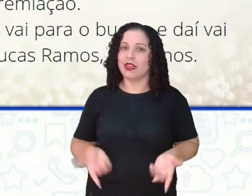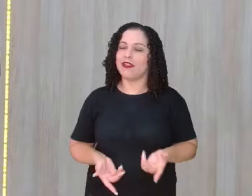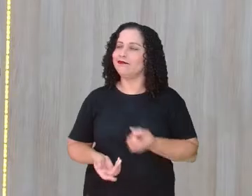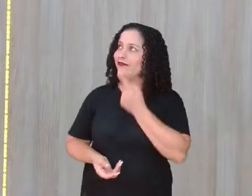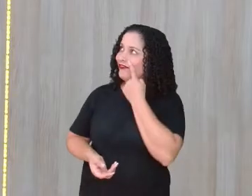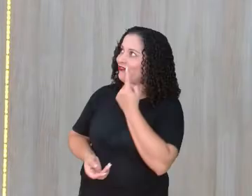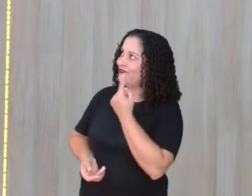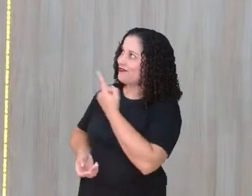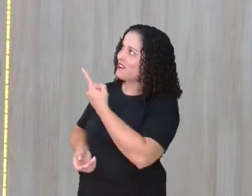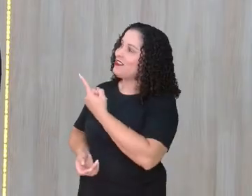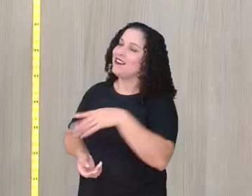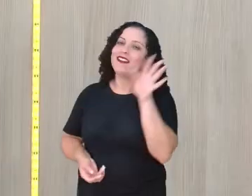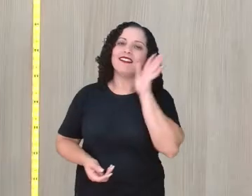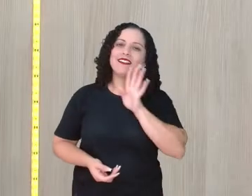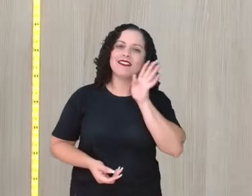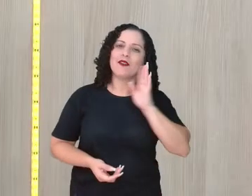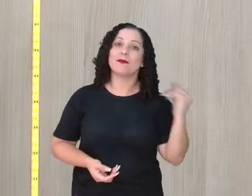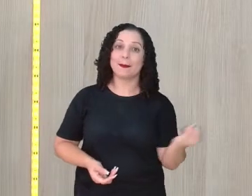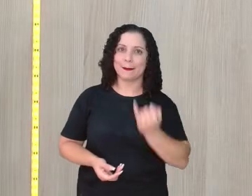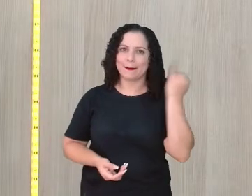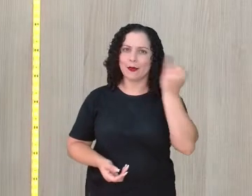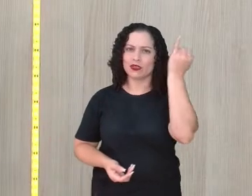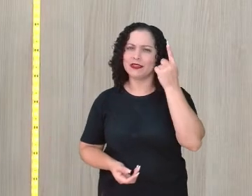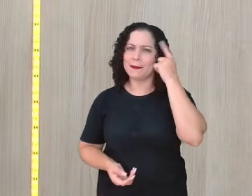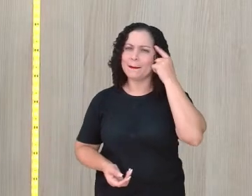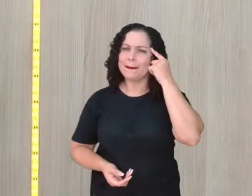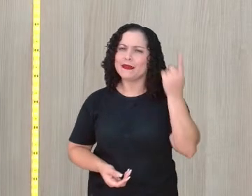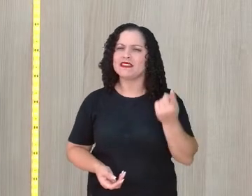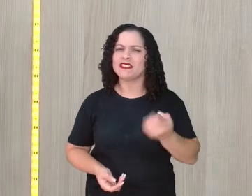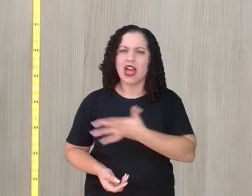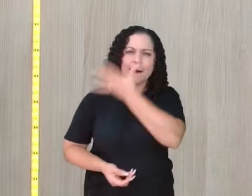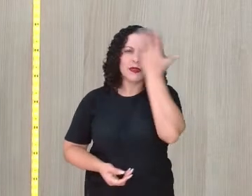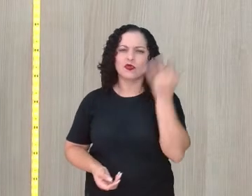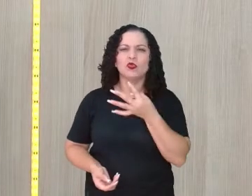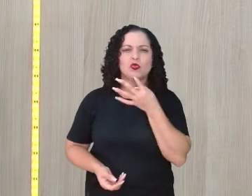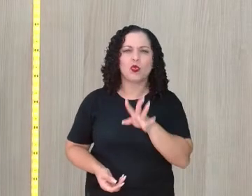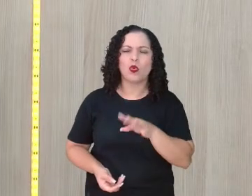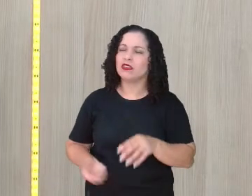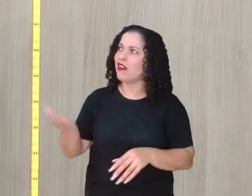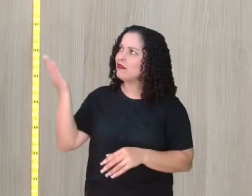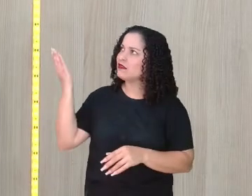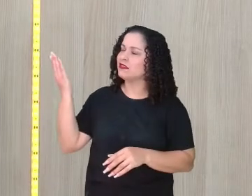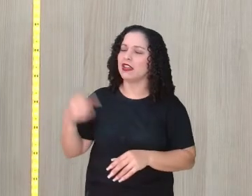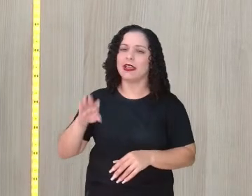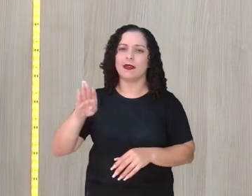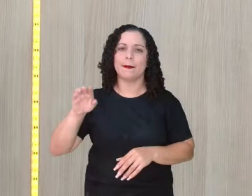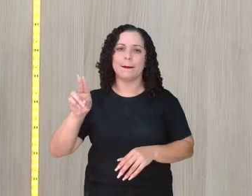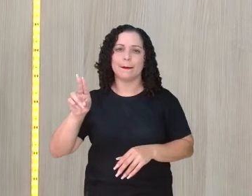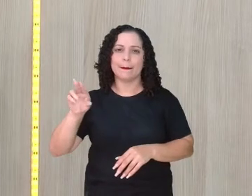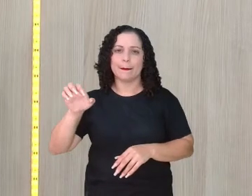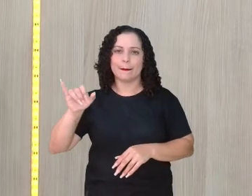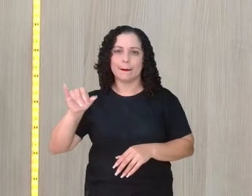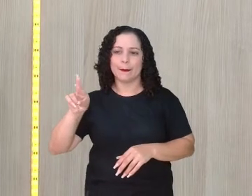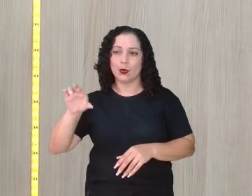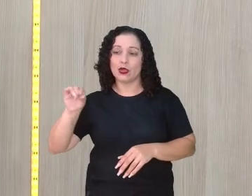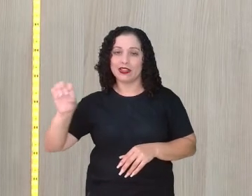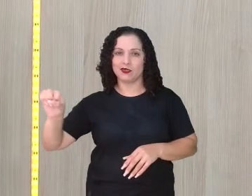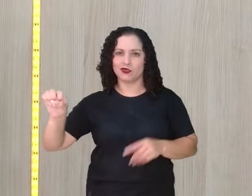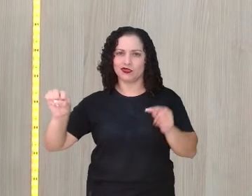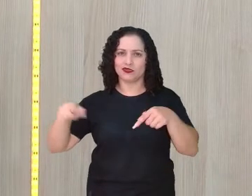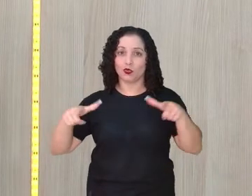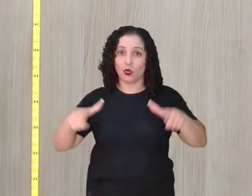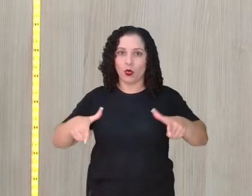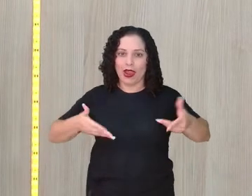isso, Cláudia. Muito importante, né? Muita gente sabe nem o que é bueiro, não é? Normalmente esses bueiros são canais, professora, que ele tem uma utilidade,